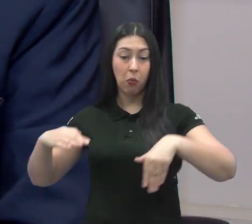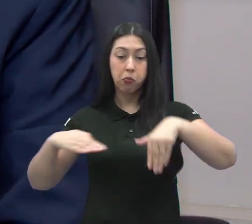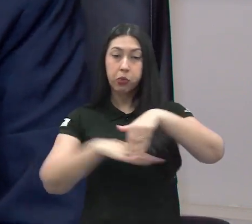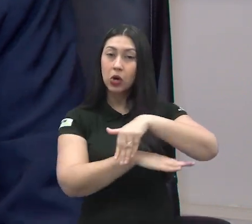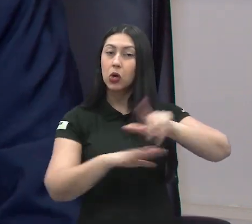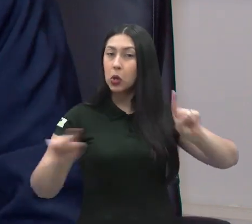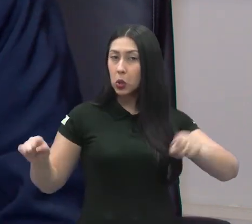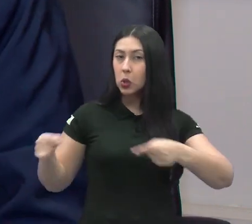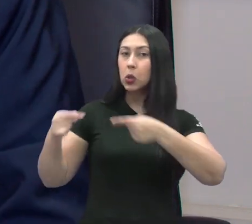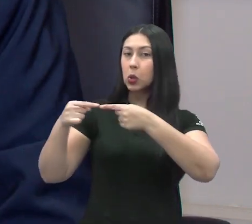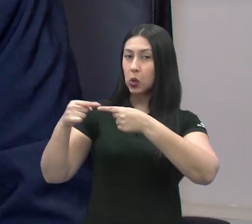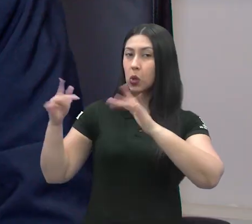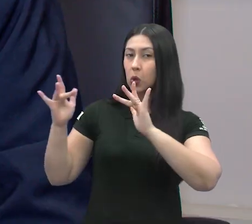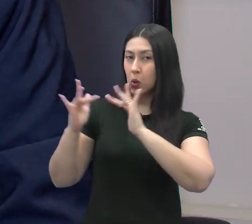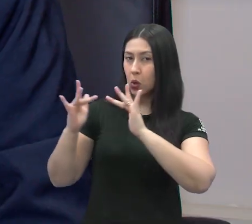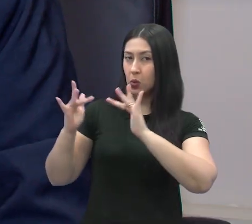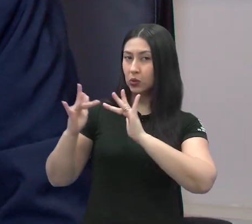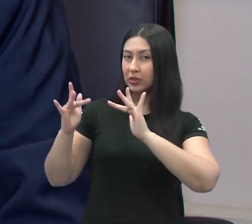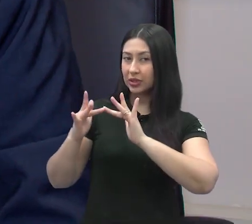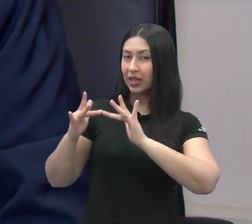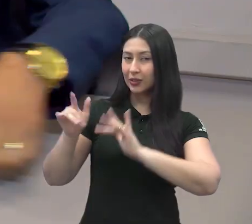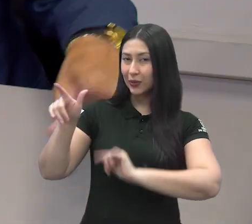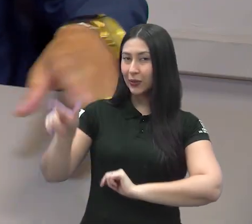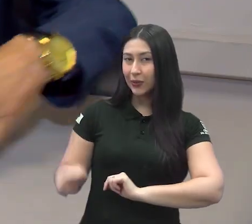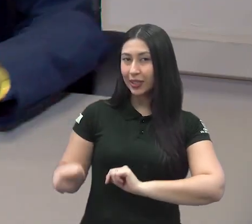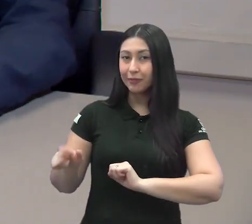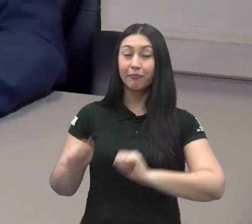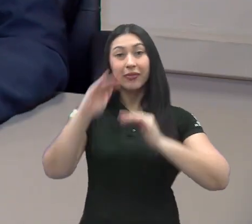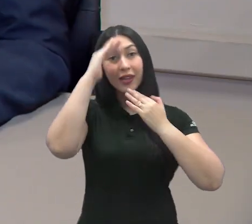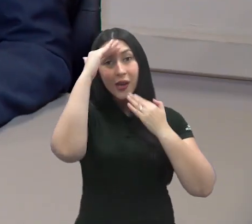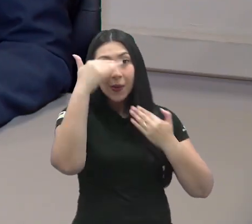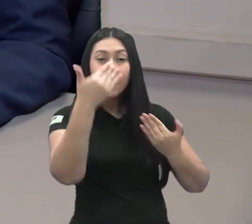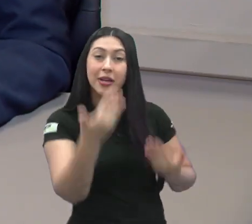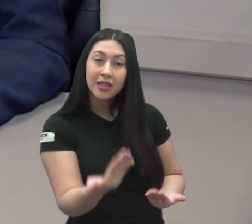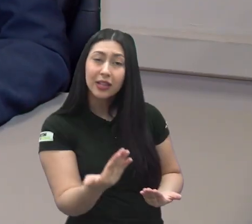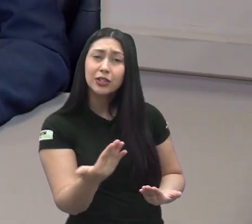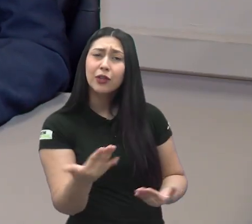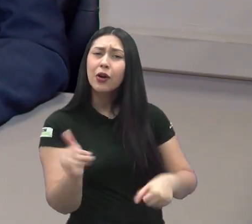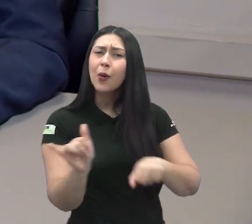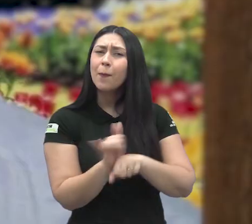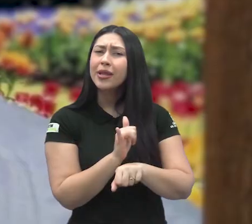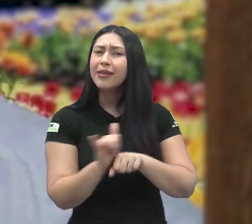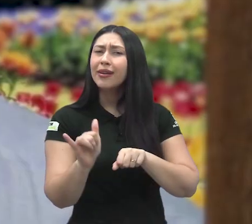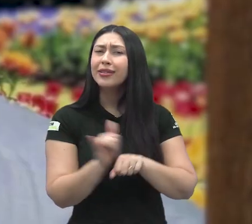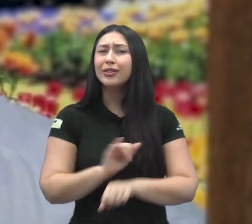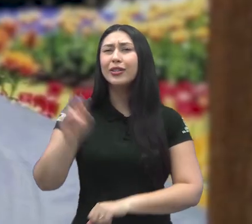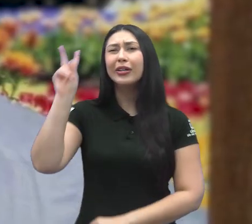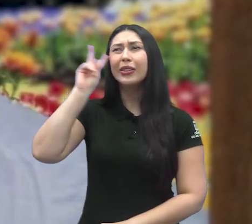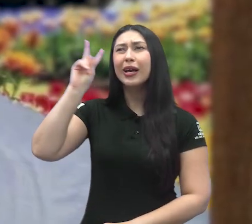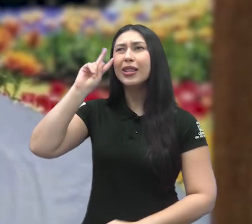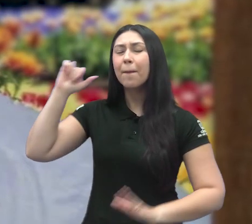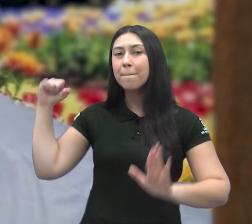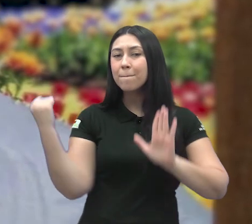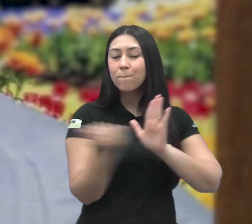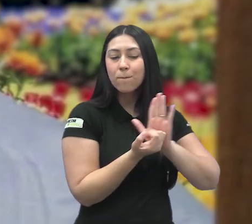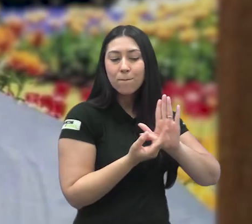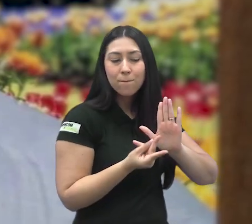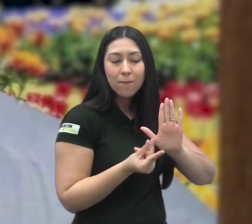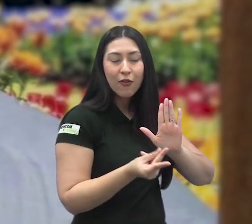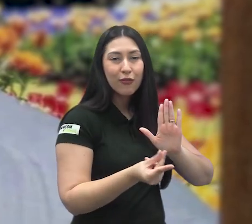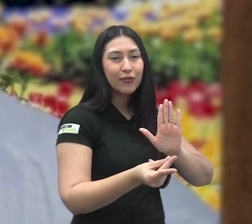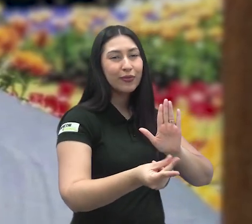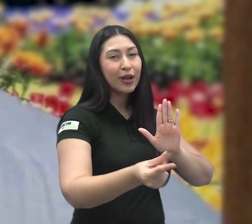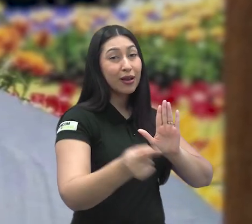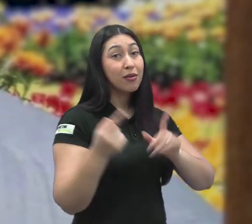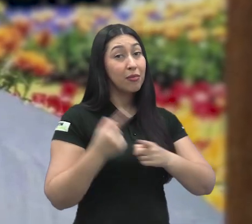tinha relação próxima com o fundador do bairro. A homenagem foi uma forma de eternizar a história desse morador